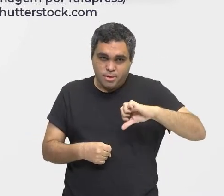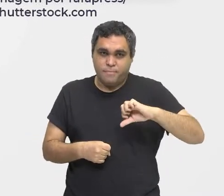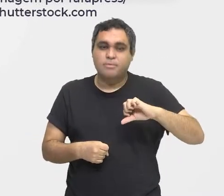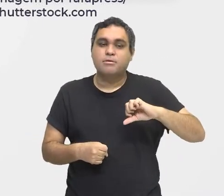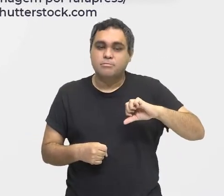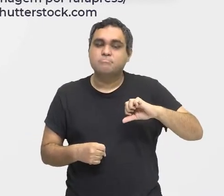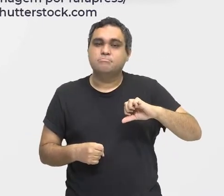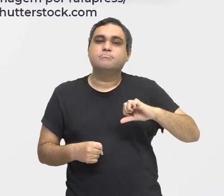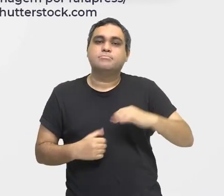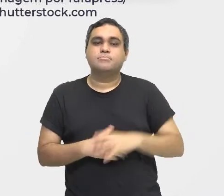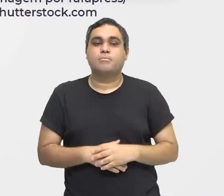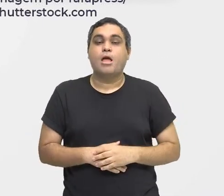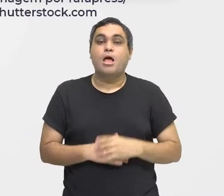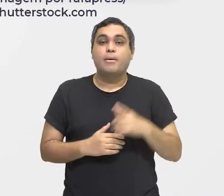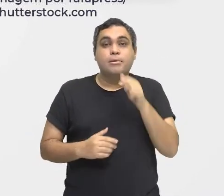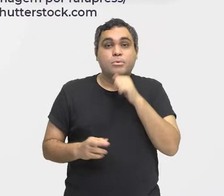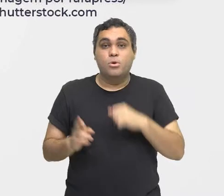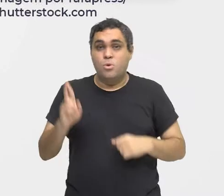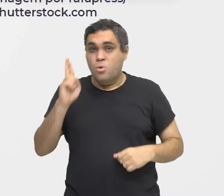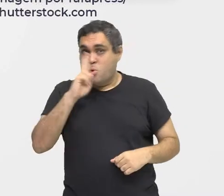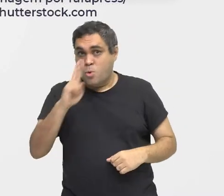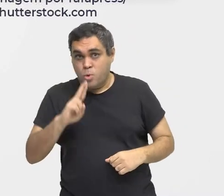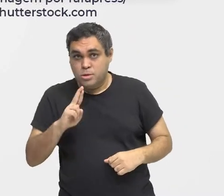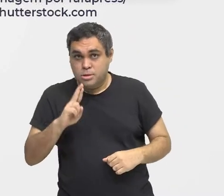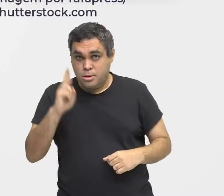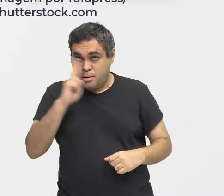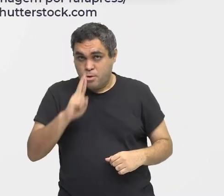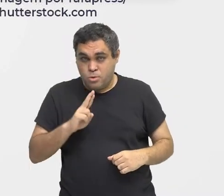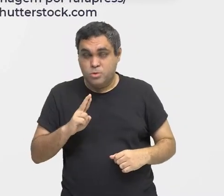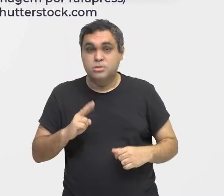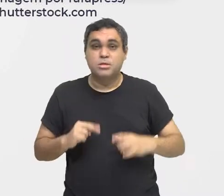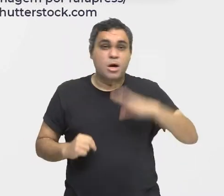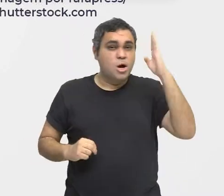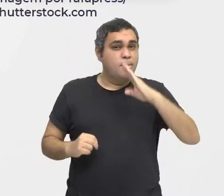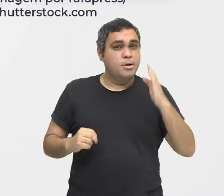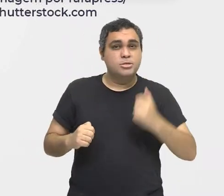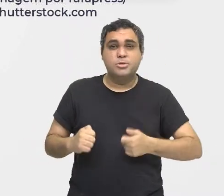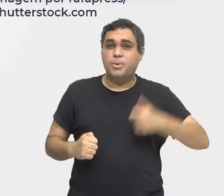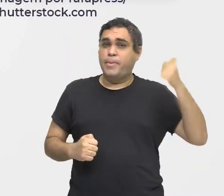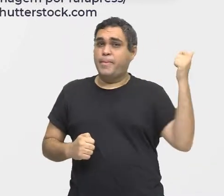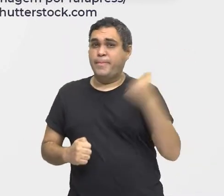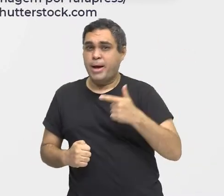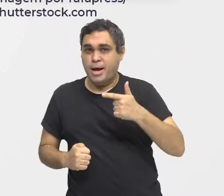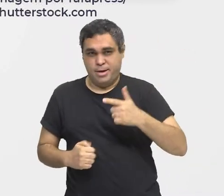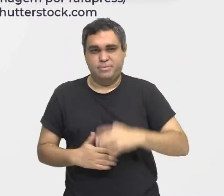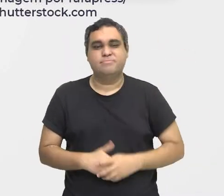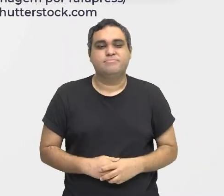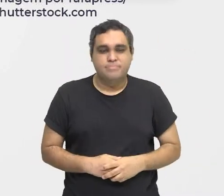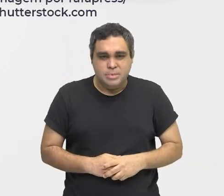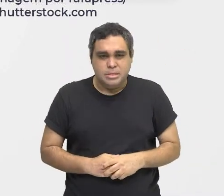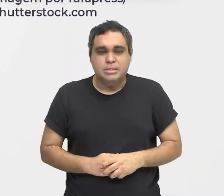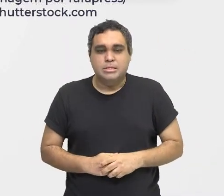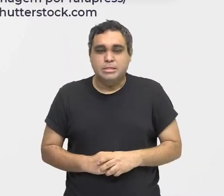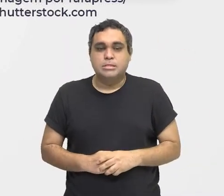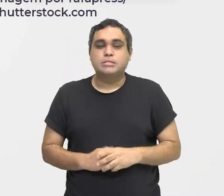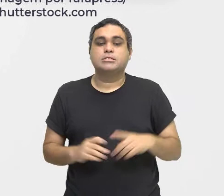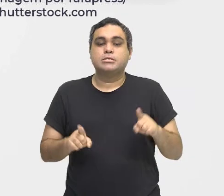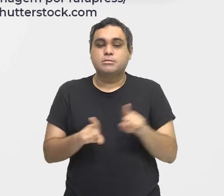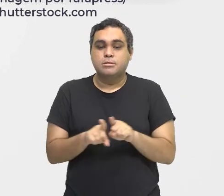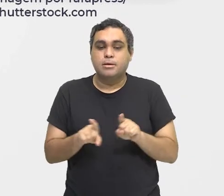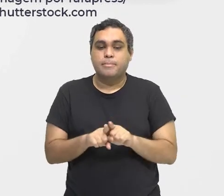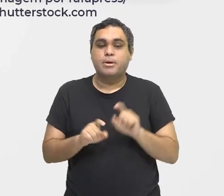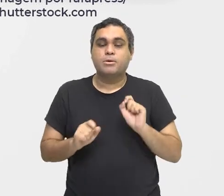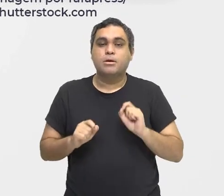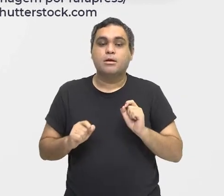inseridos, acabou superando a Rússia pela primeira vez em 2009 e fechou aí parcialmente a diferença